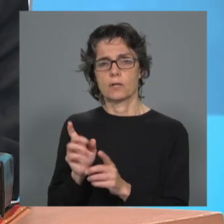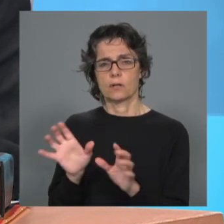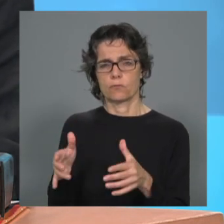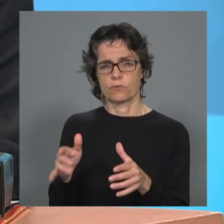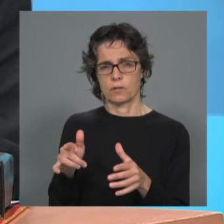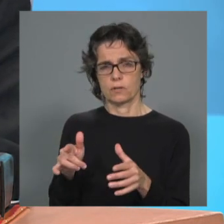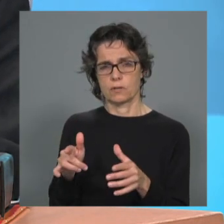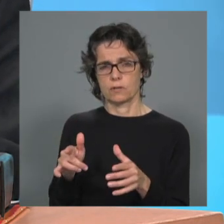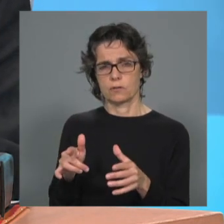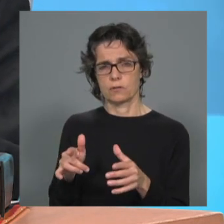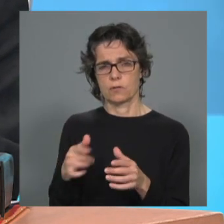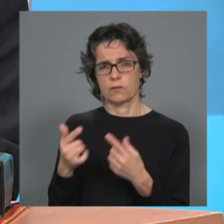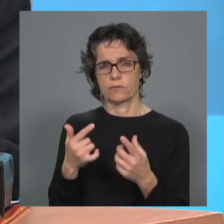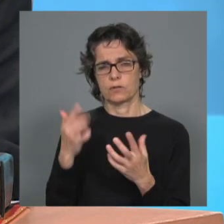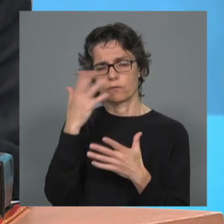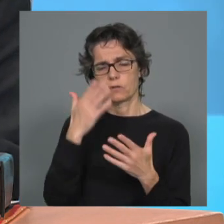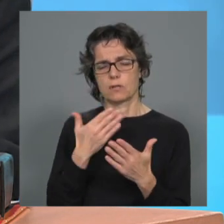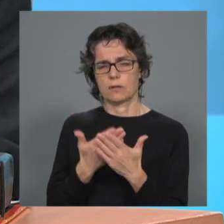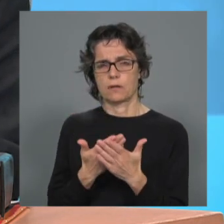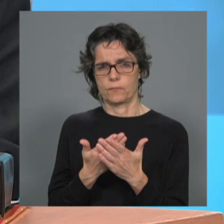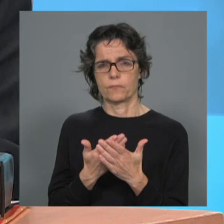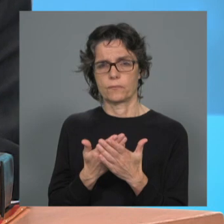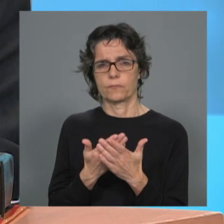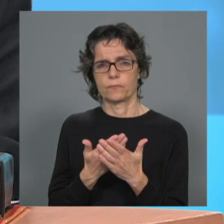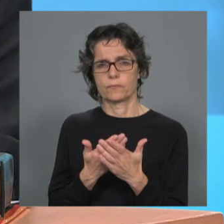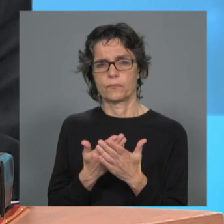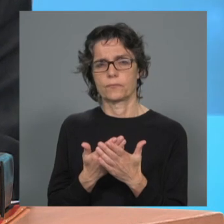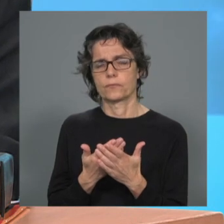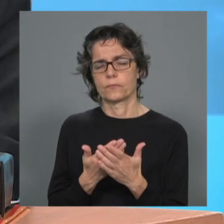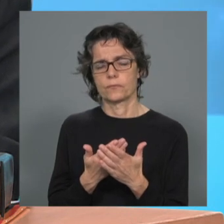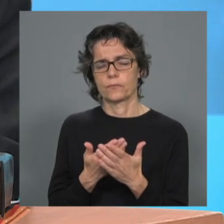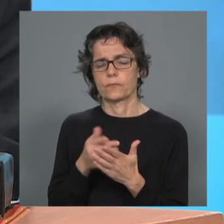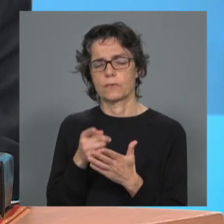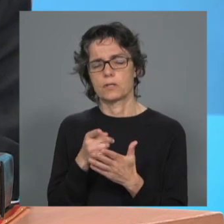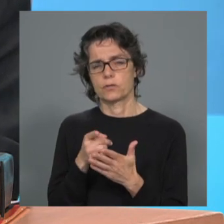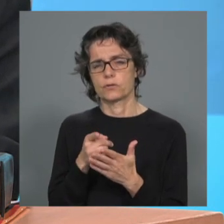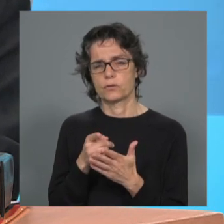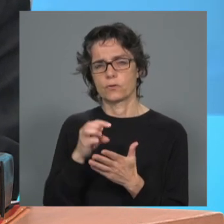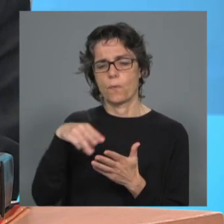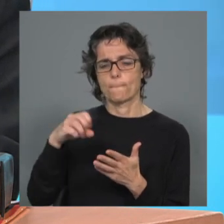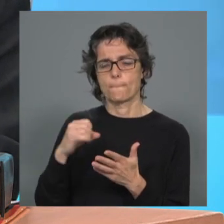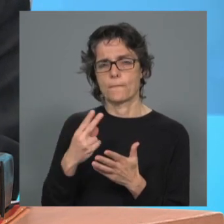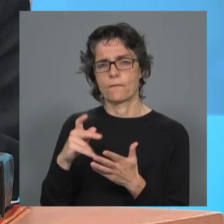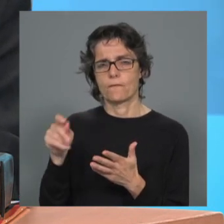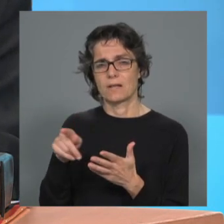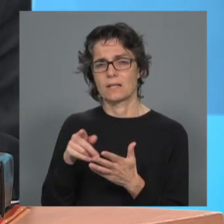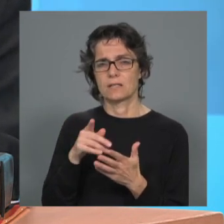há uma grande confusão e às vezes é um bocadinho promovida a partir de dentro. O Midrash nem significa mentira nem verdade.